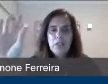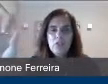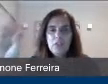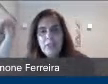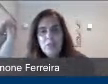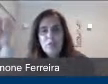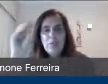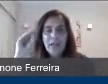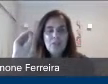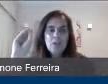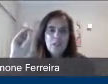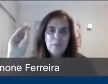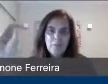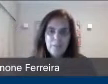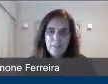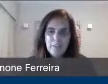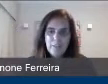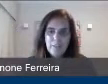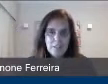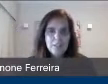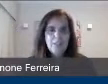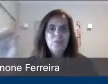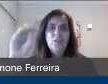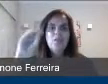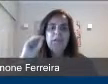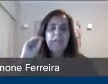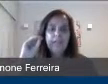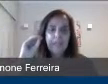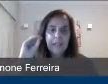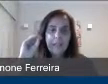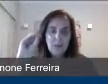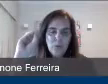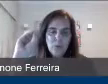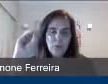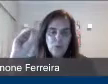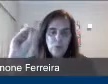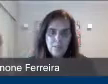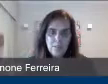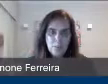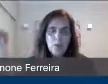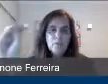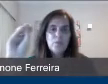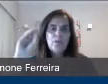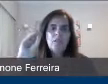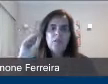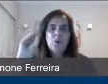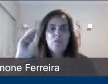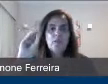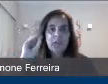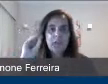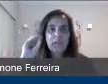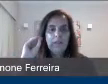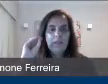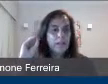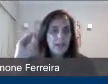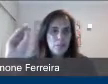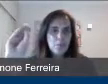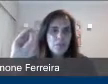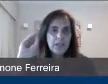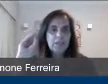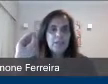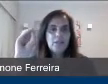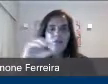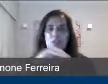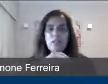Importante é treino, prática, leva à perfeição, precisa treinar muito para fazer essas provas, porque essas provas têm uma questão de